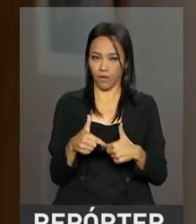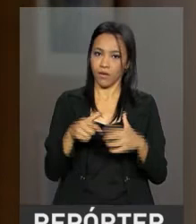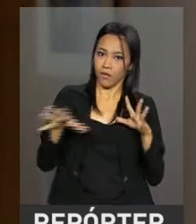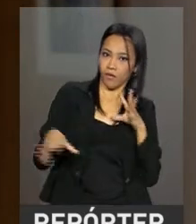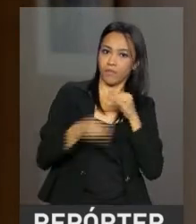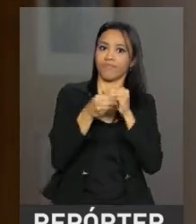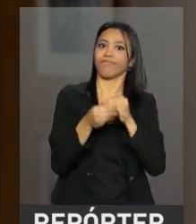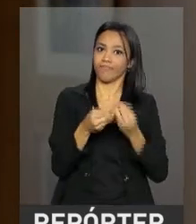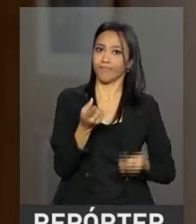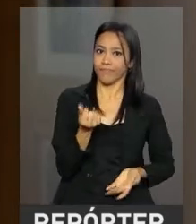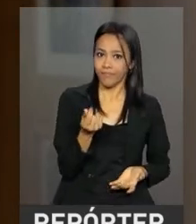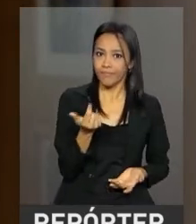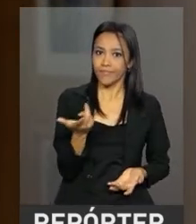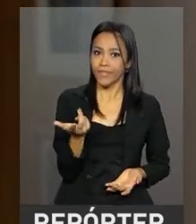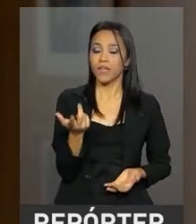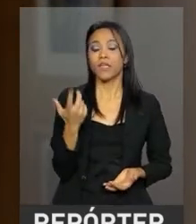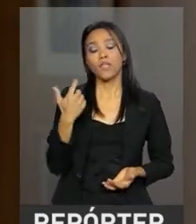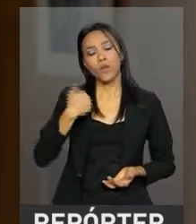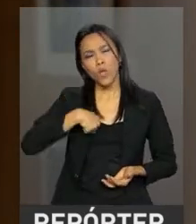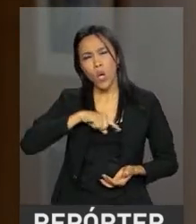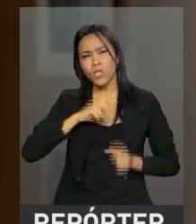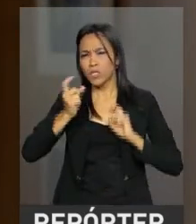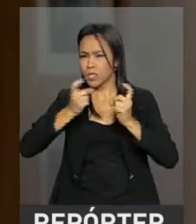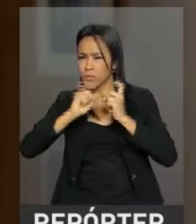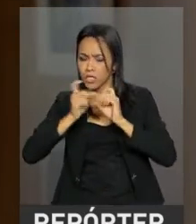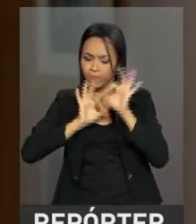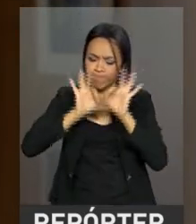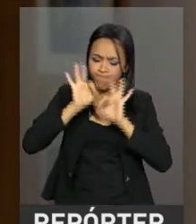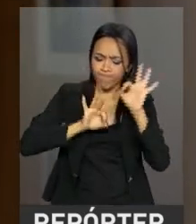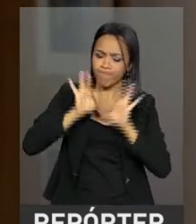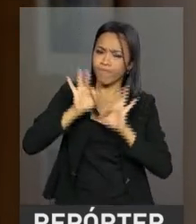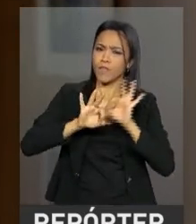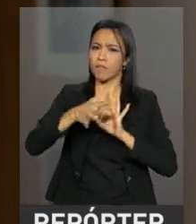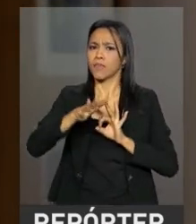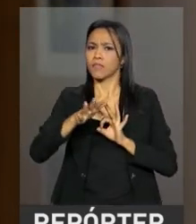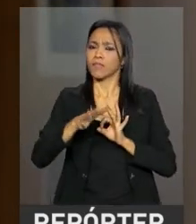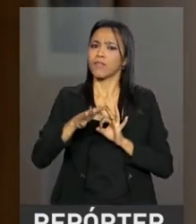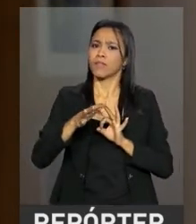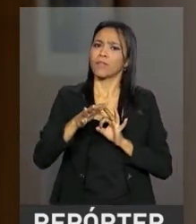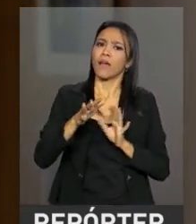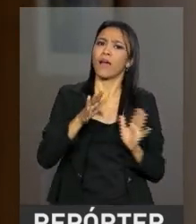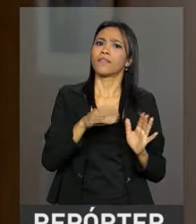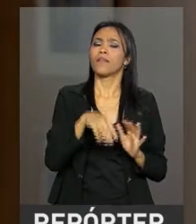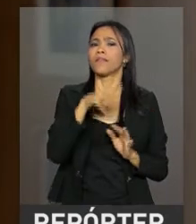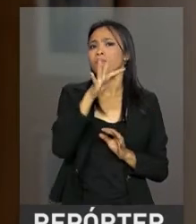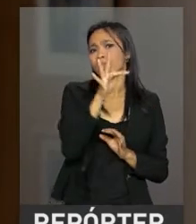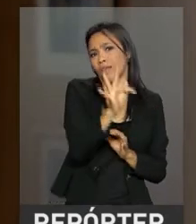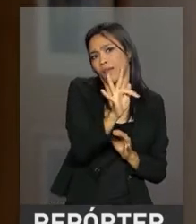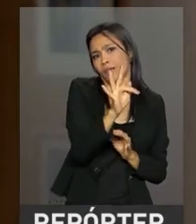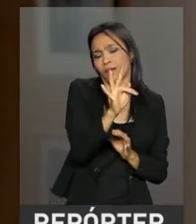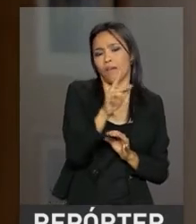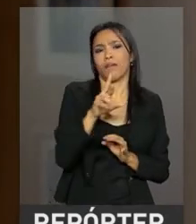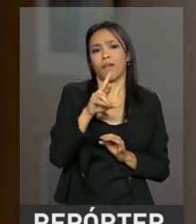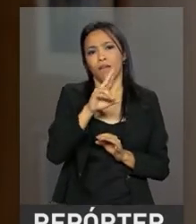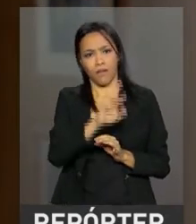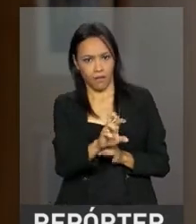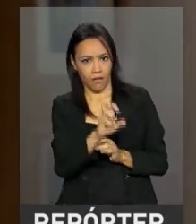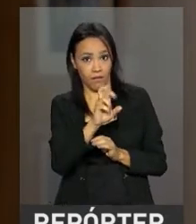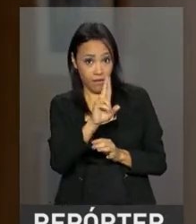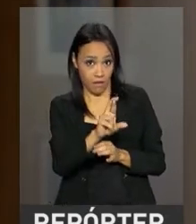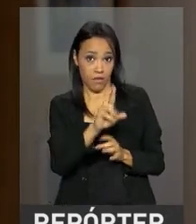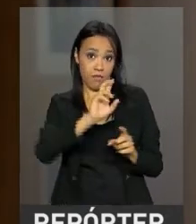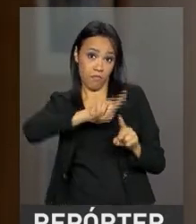3. Nas nossas estimativas, isso deve ficar em torno de TR mais 5 a TR mais 6, dependendo